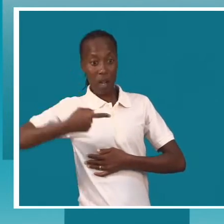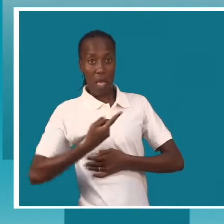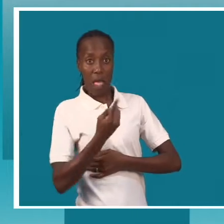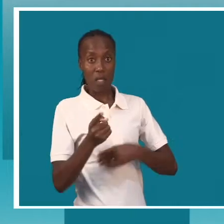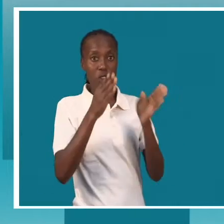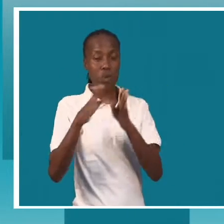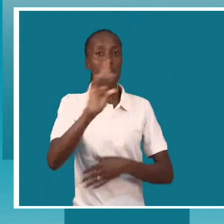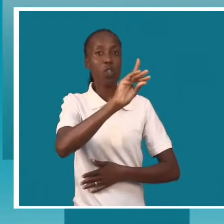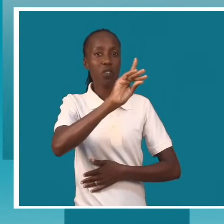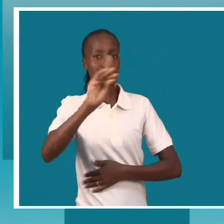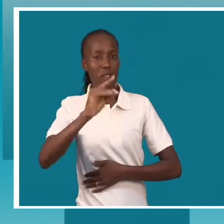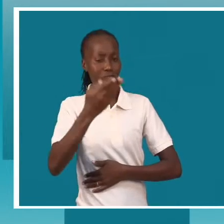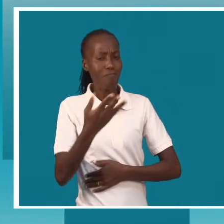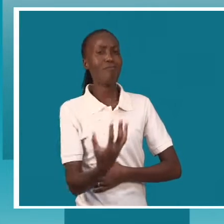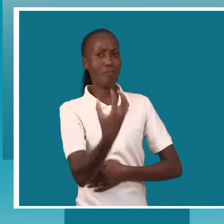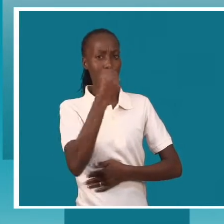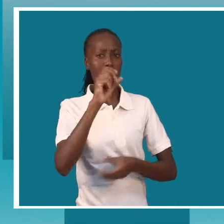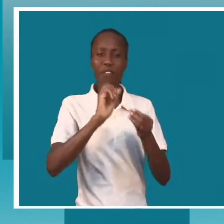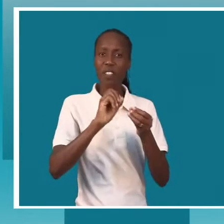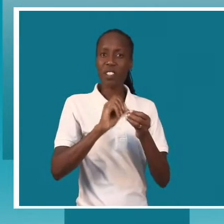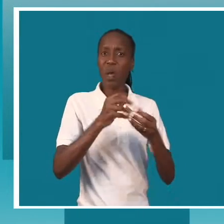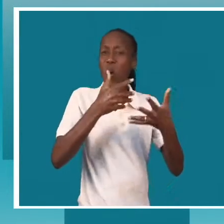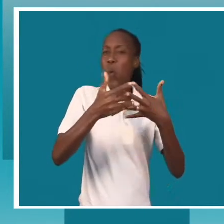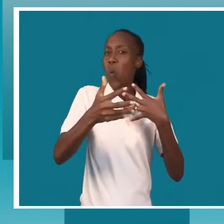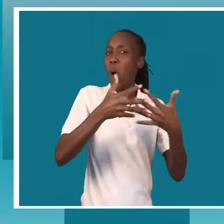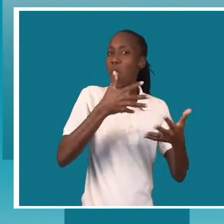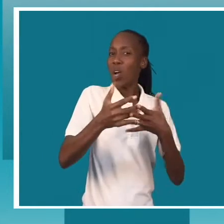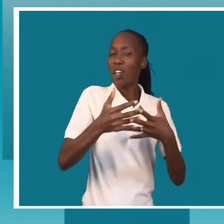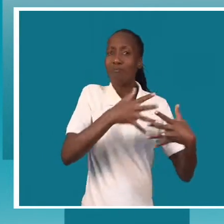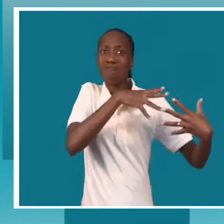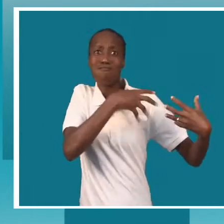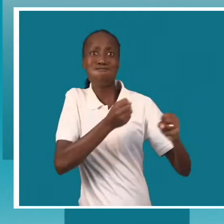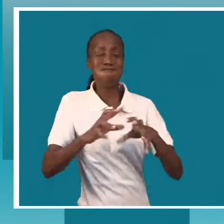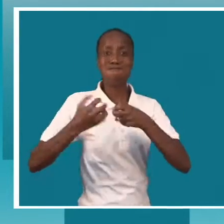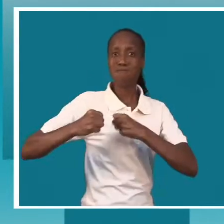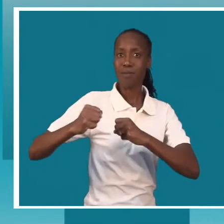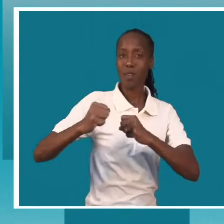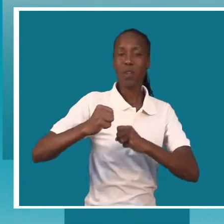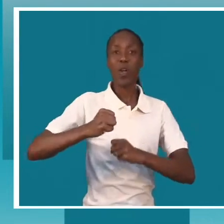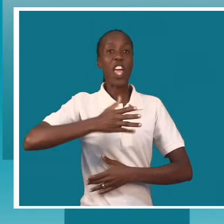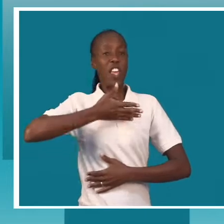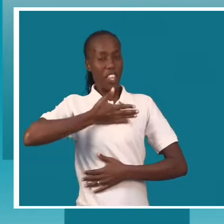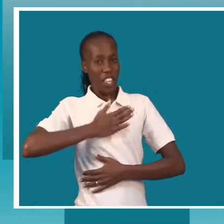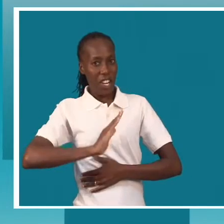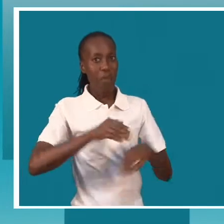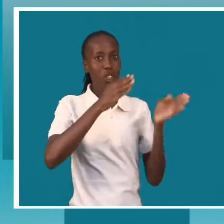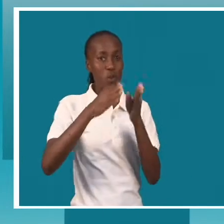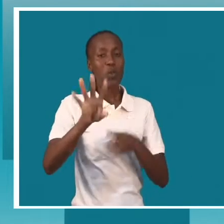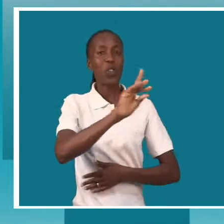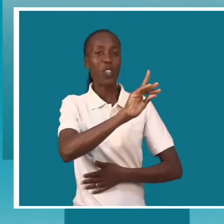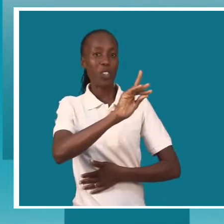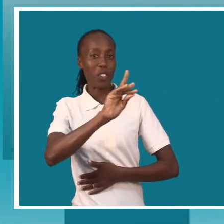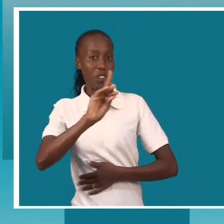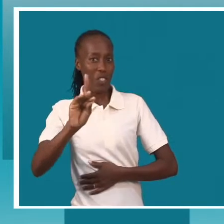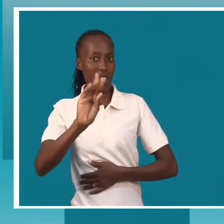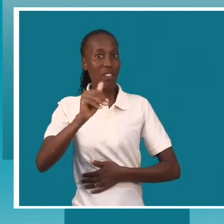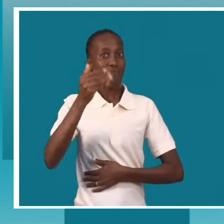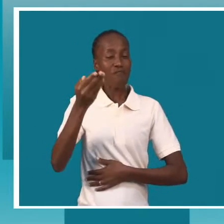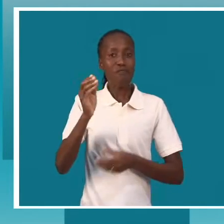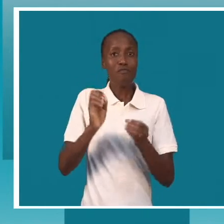com deficiência como sendo capazes de exercer qualquer tarefa. Queremos pessoas com